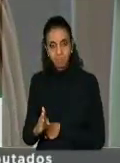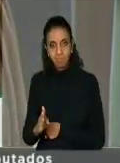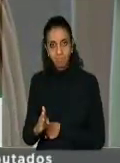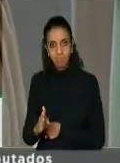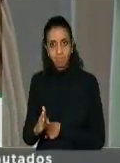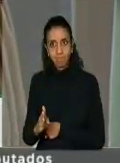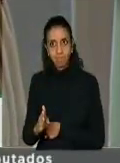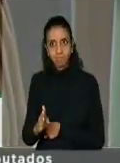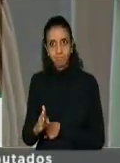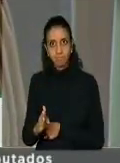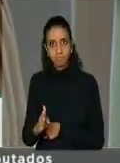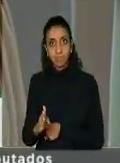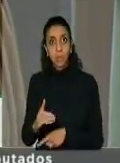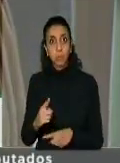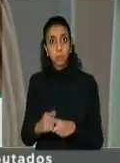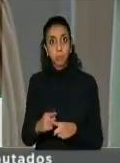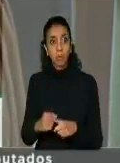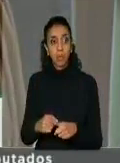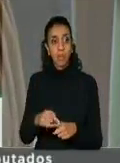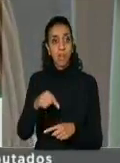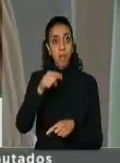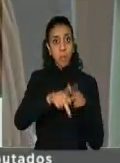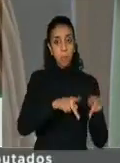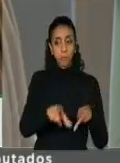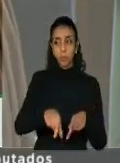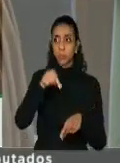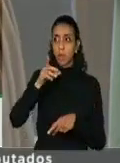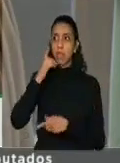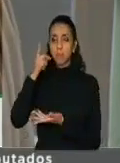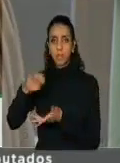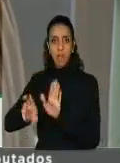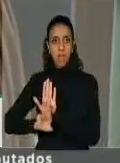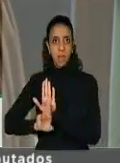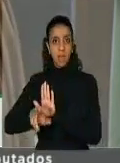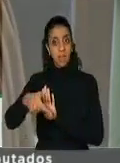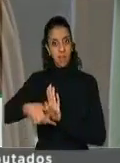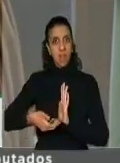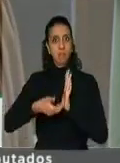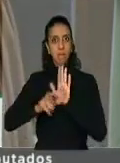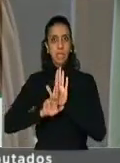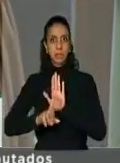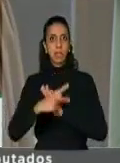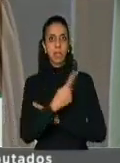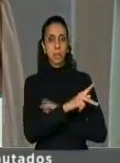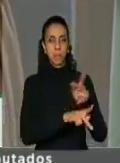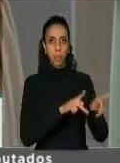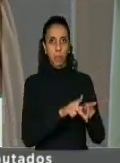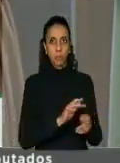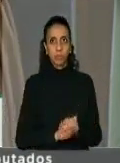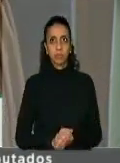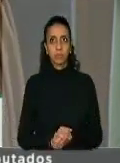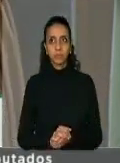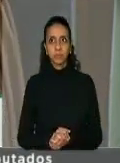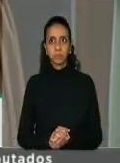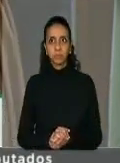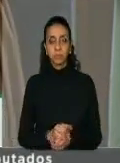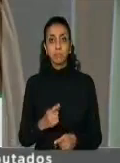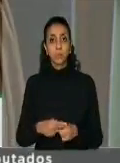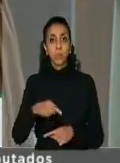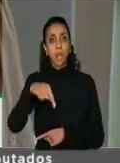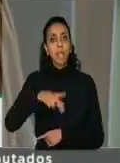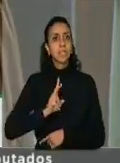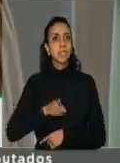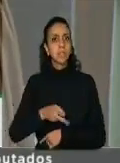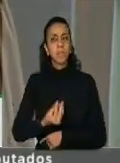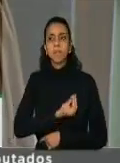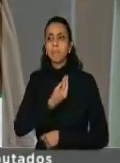é representado por essa casa, pelo respeito e pela convivência que tem junto com a